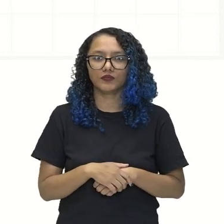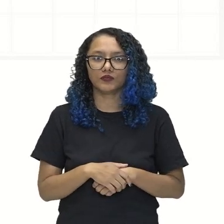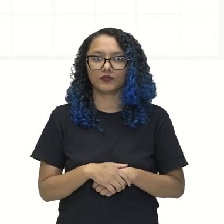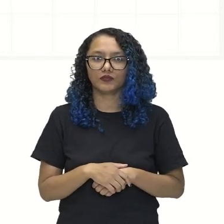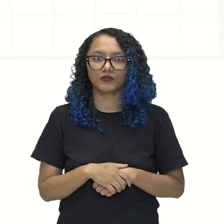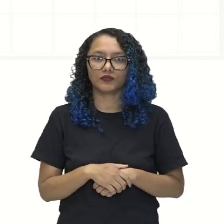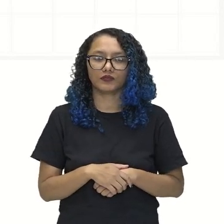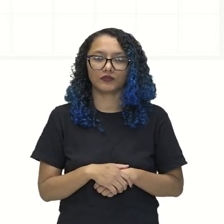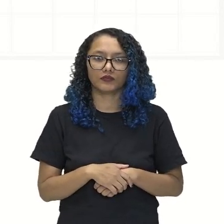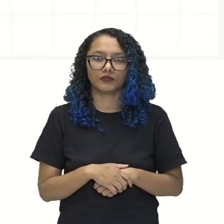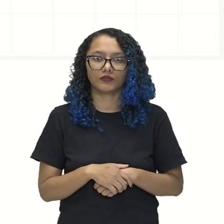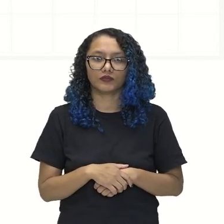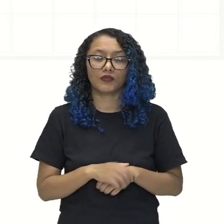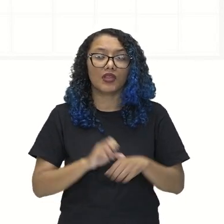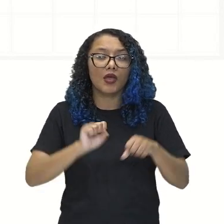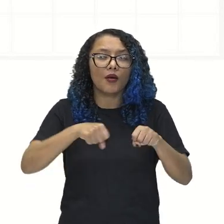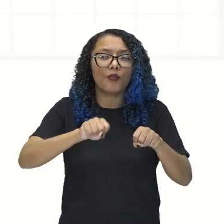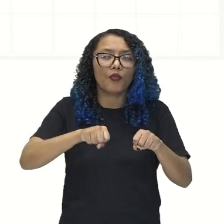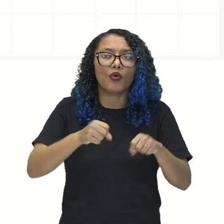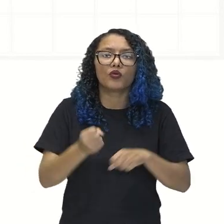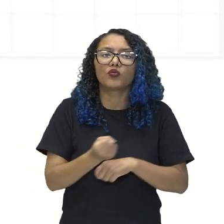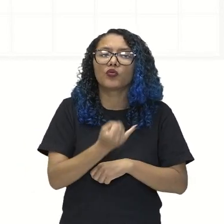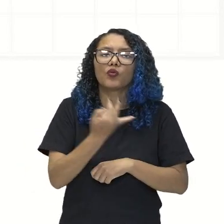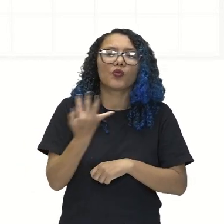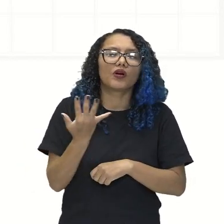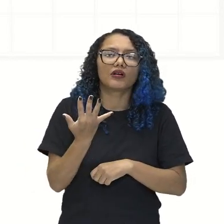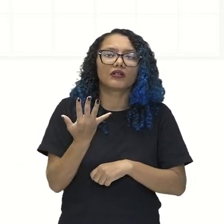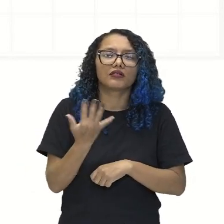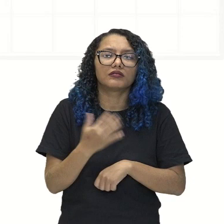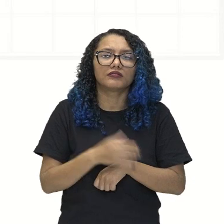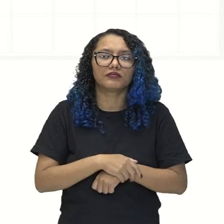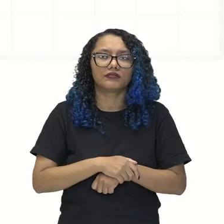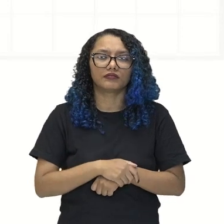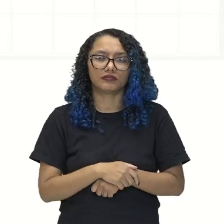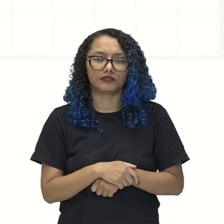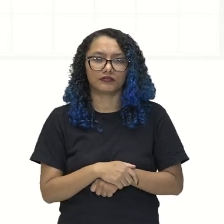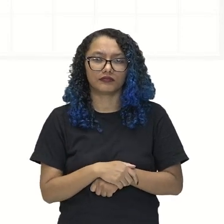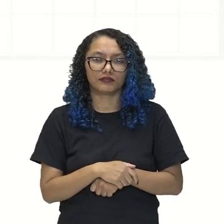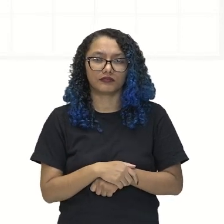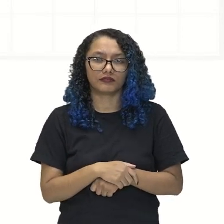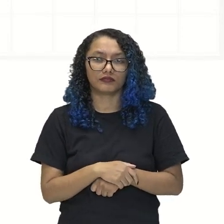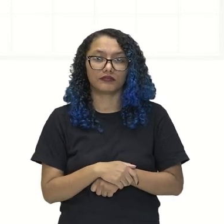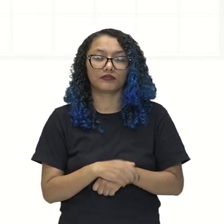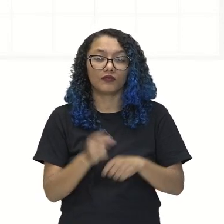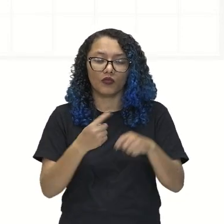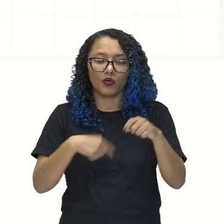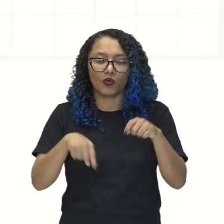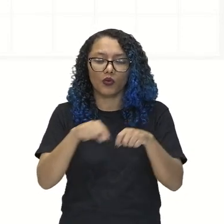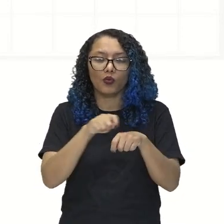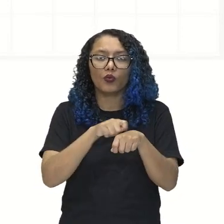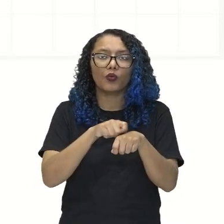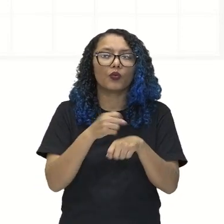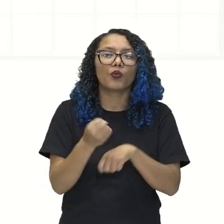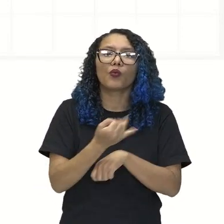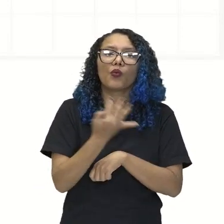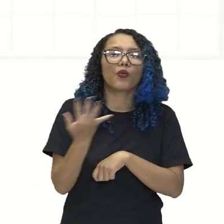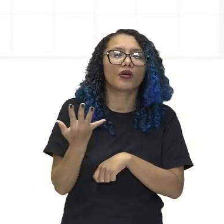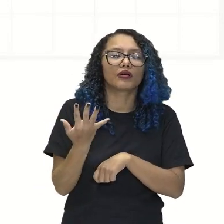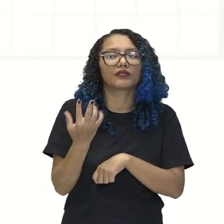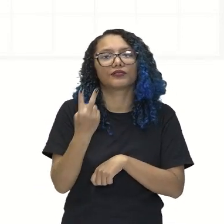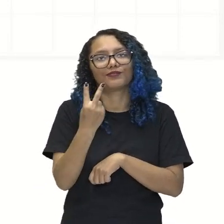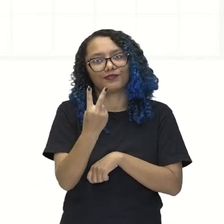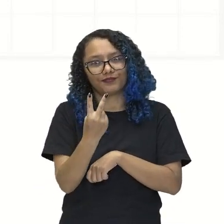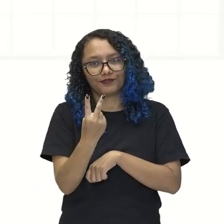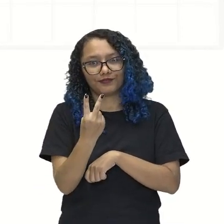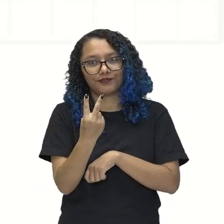E as motocicletas, eu vou escrever moto, quantas rodas possuem? 2. Daqui eu já posso